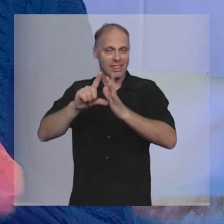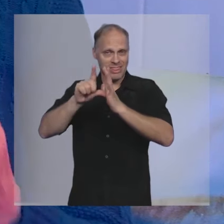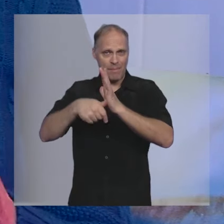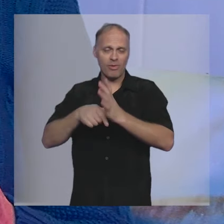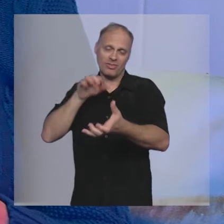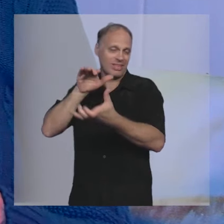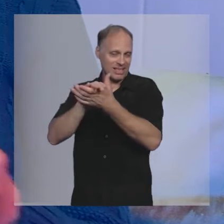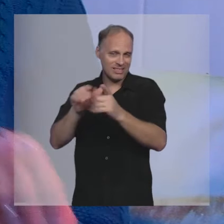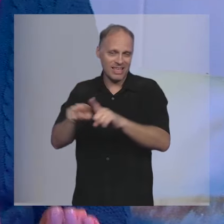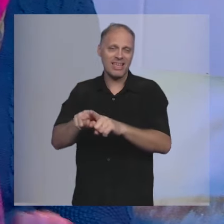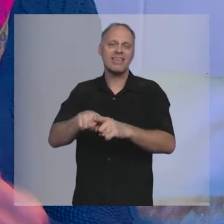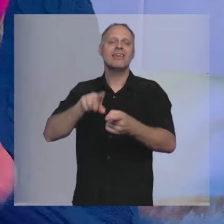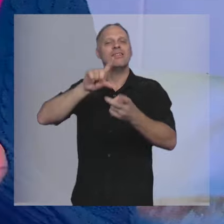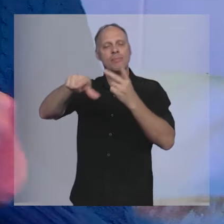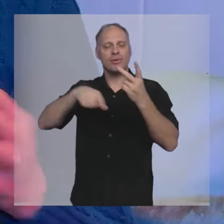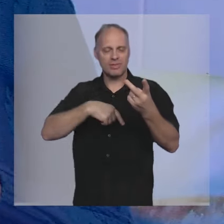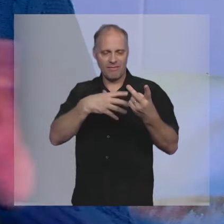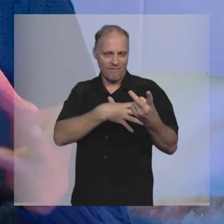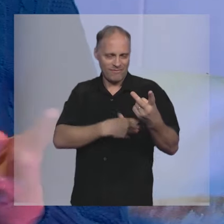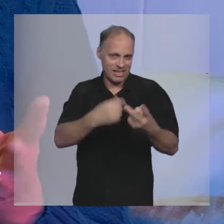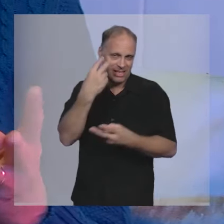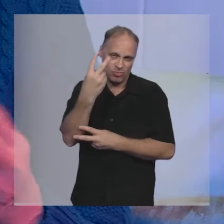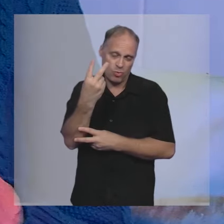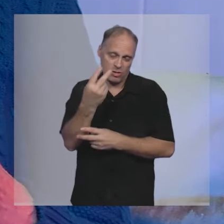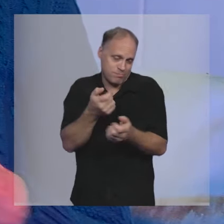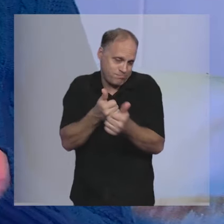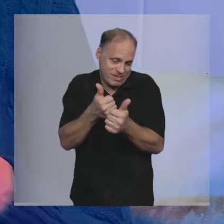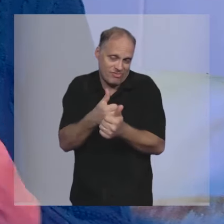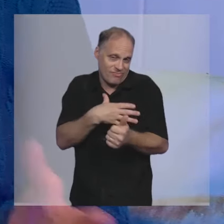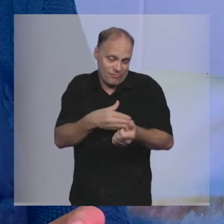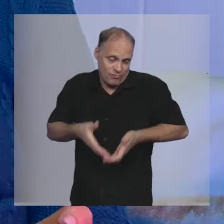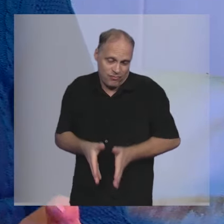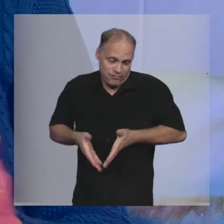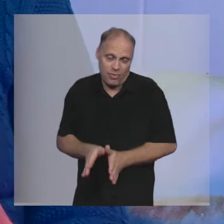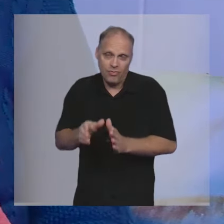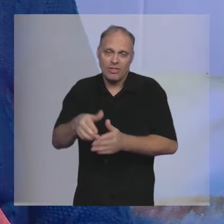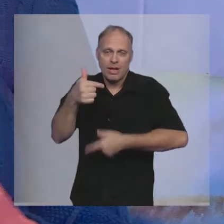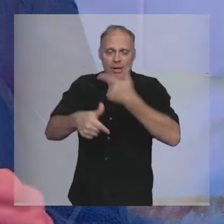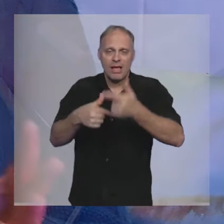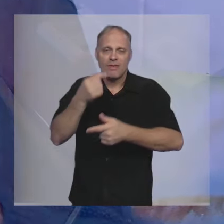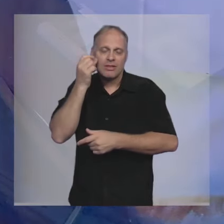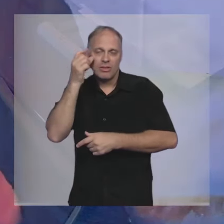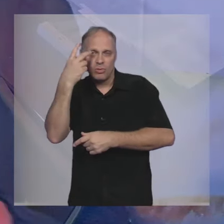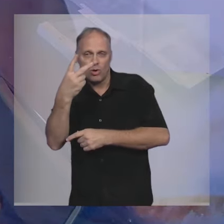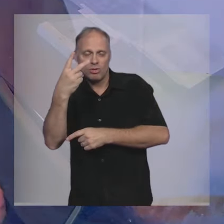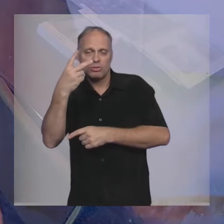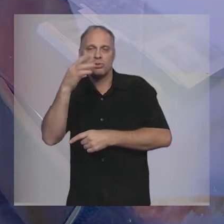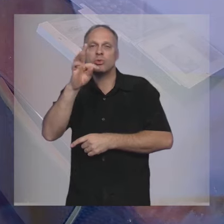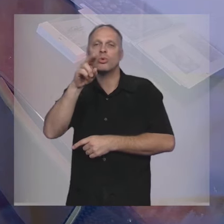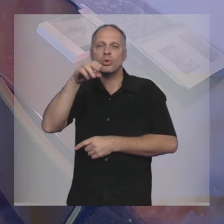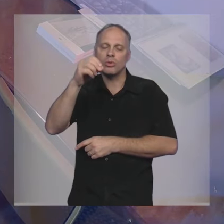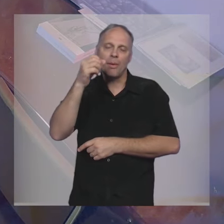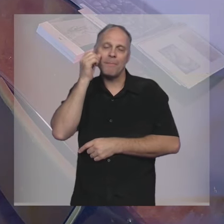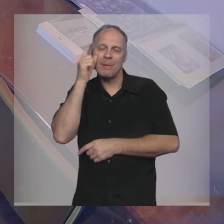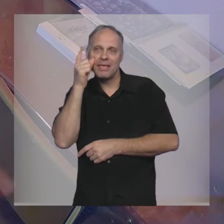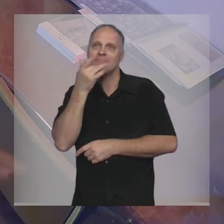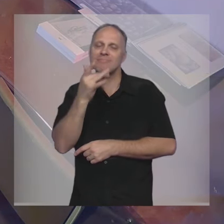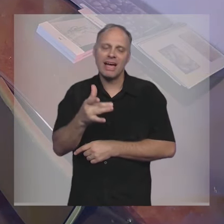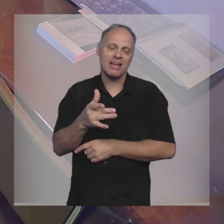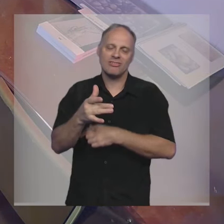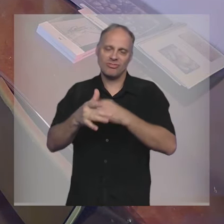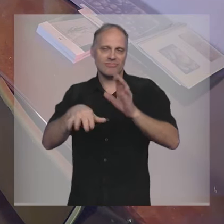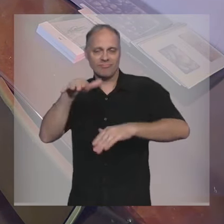depois logo casei, tive as duas meninas que são meio juntas, tudo, eu trabalhava 2 turnos, então as coisas ficaram meio assim.